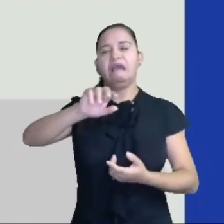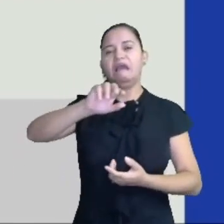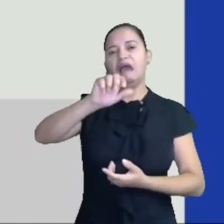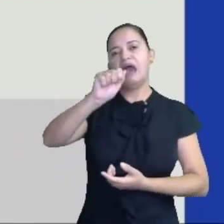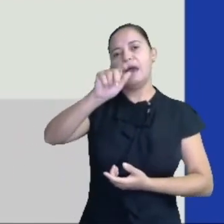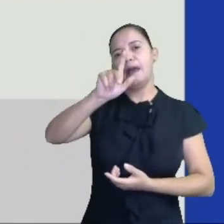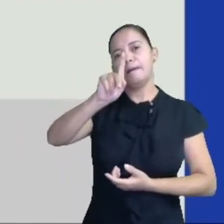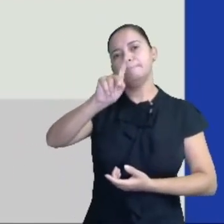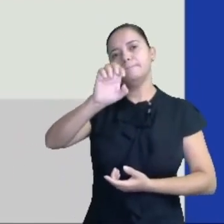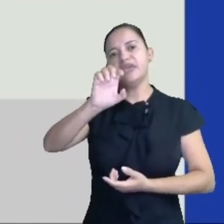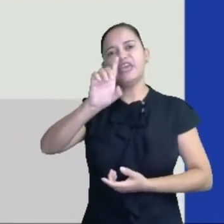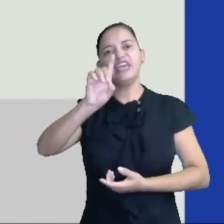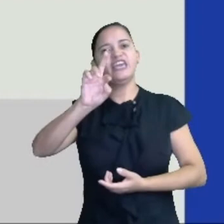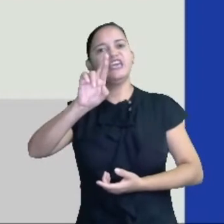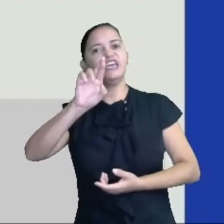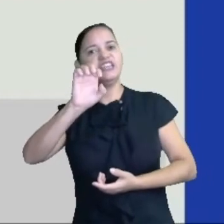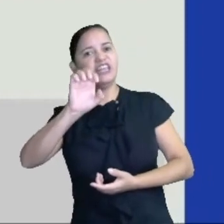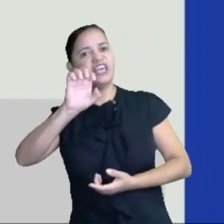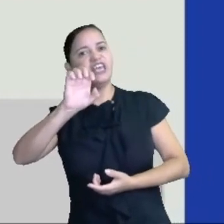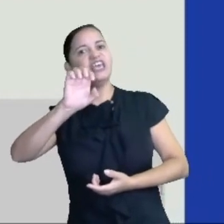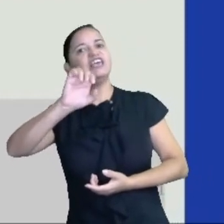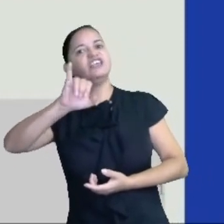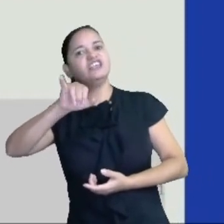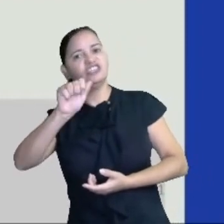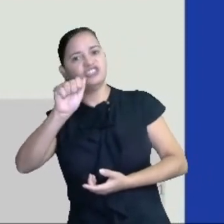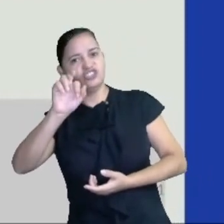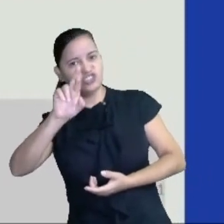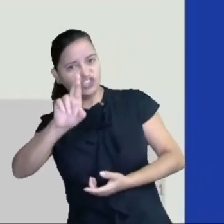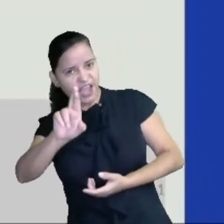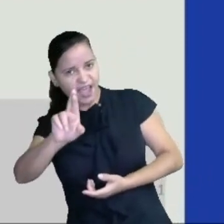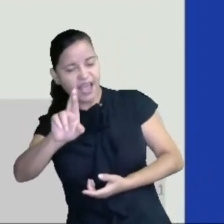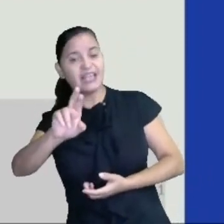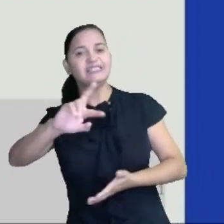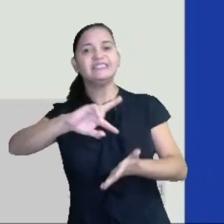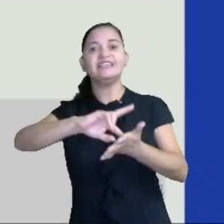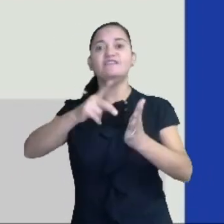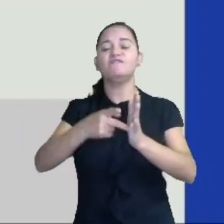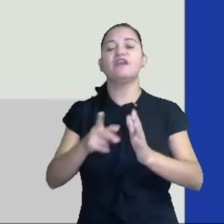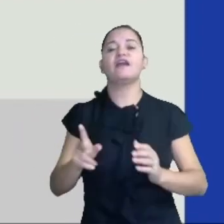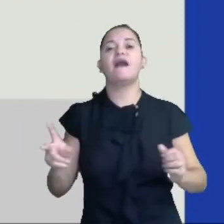apedrejar, certo? Gente, lembrando que todo verbo é uma ação.